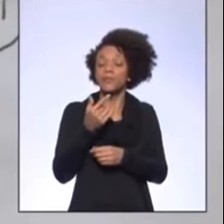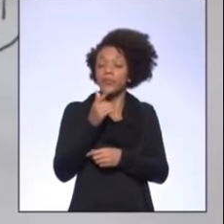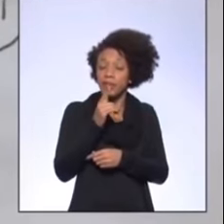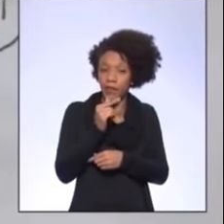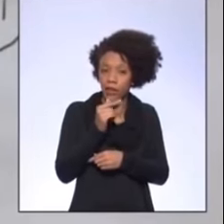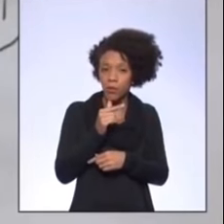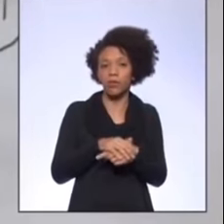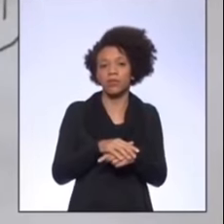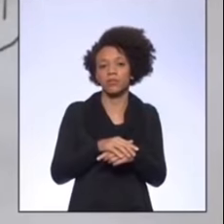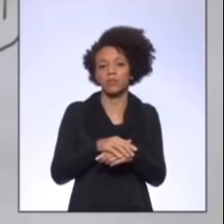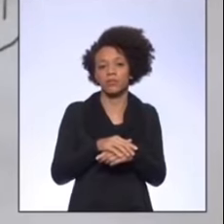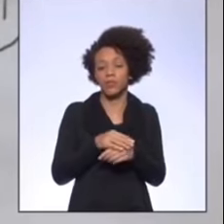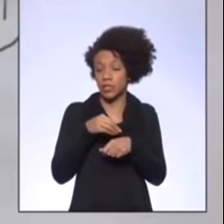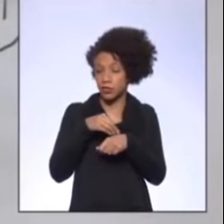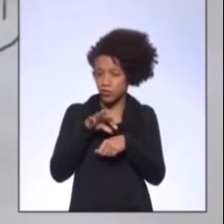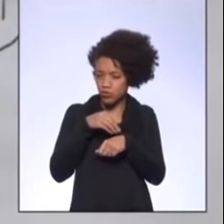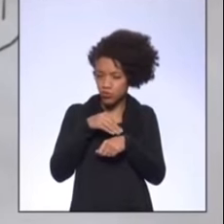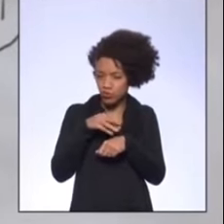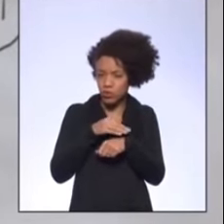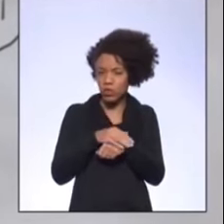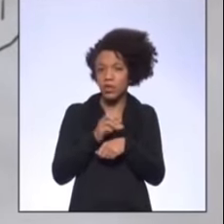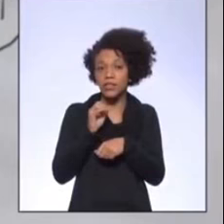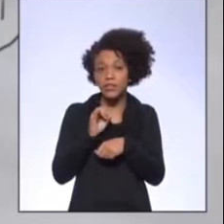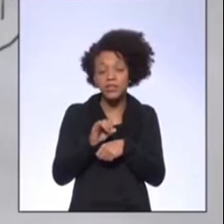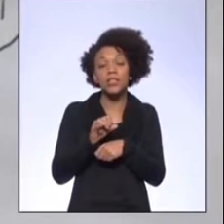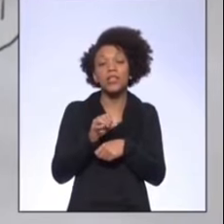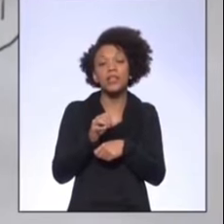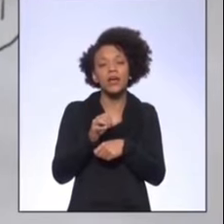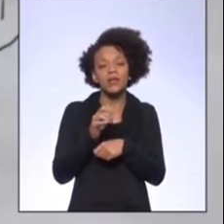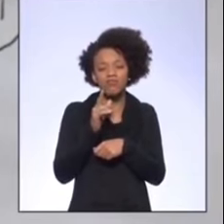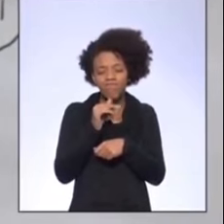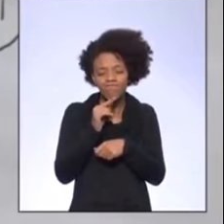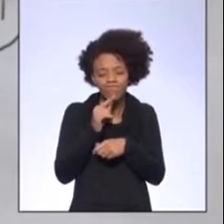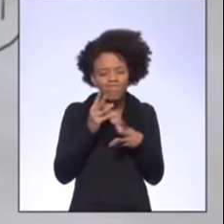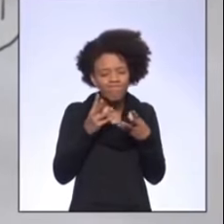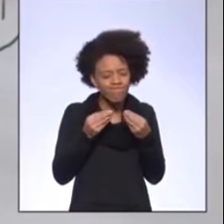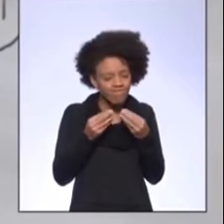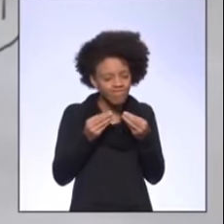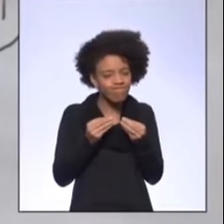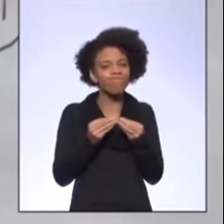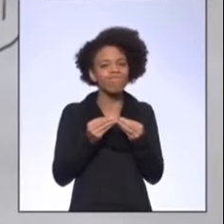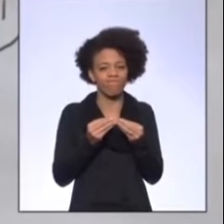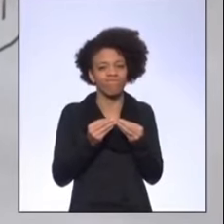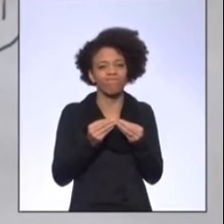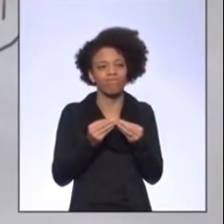grosso. Tá? Fica a dica aqui. Se você tomar bastante água,